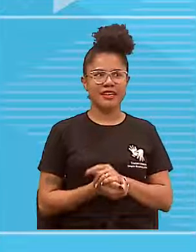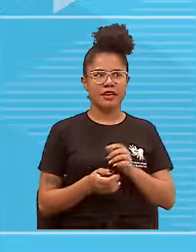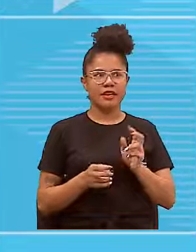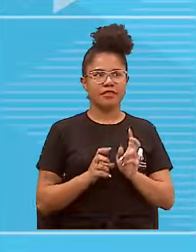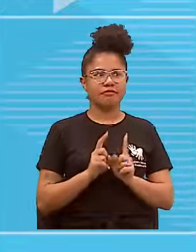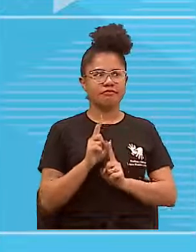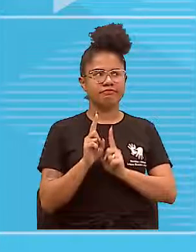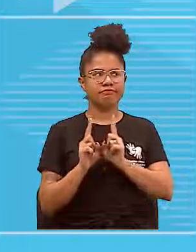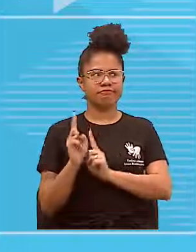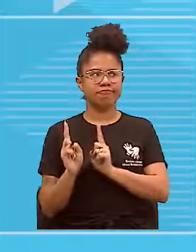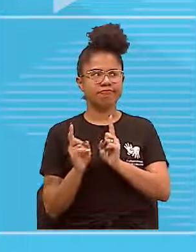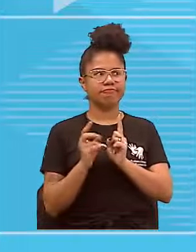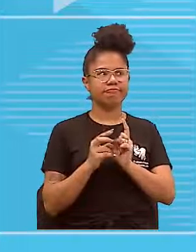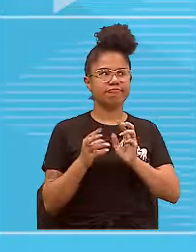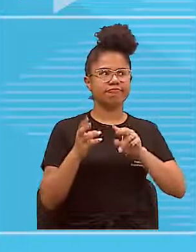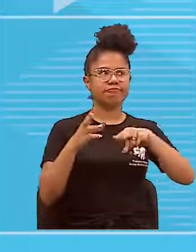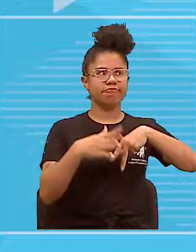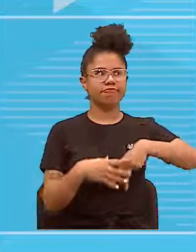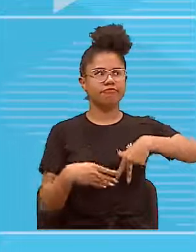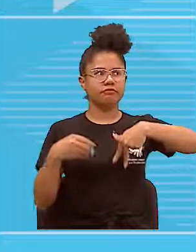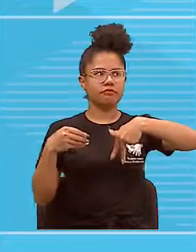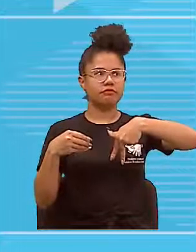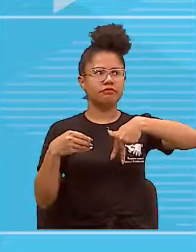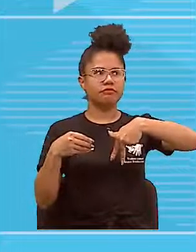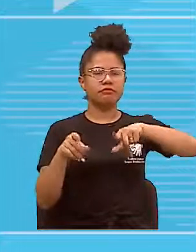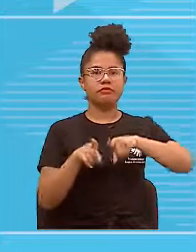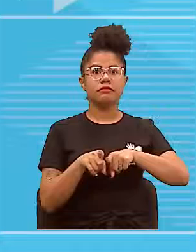falar de mediana e quartil.